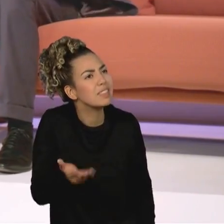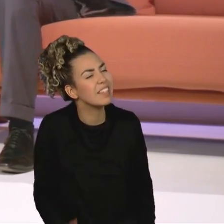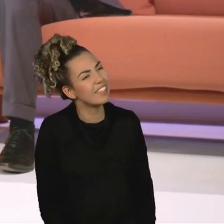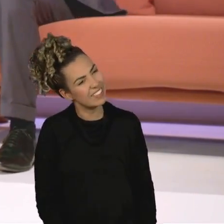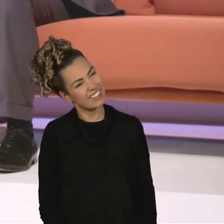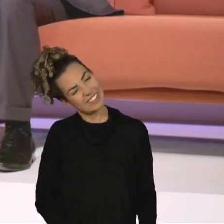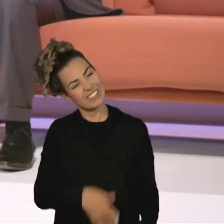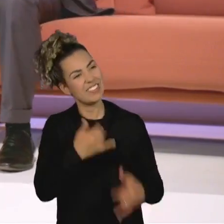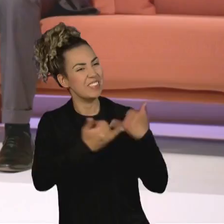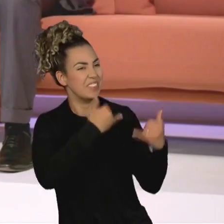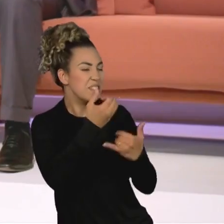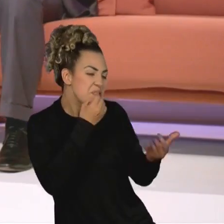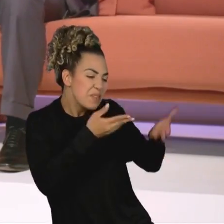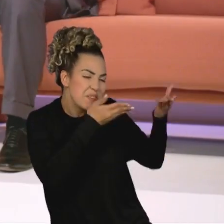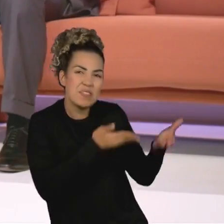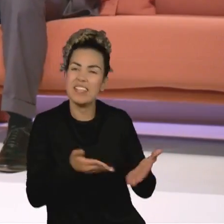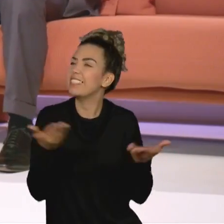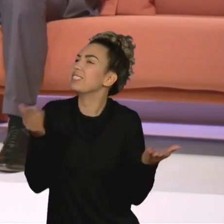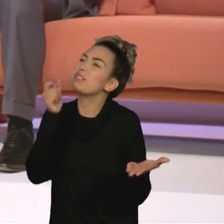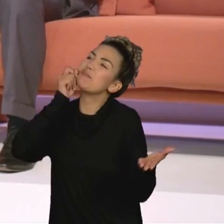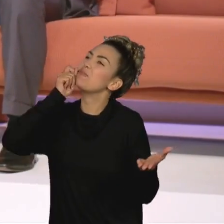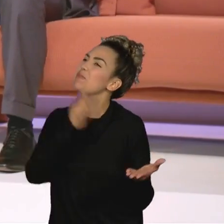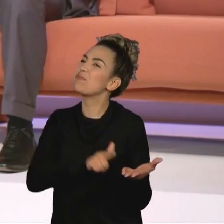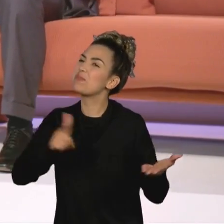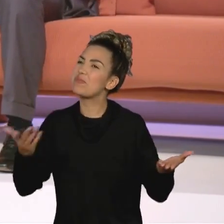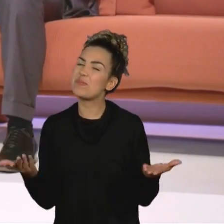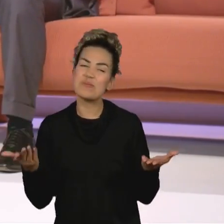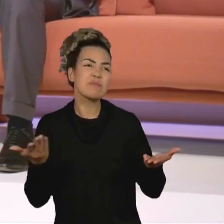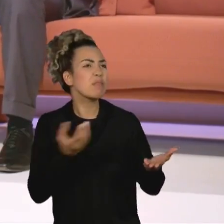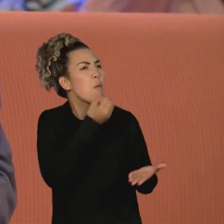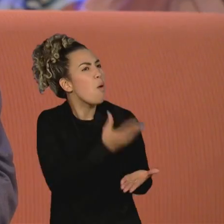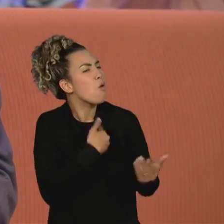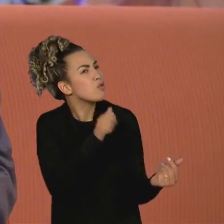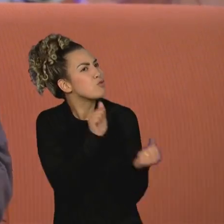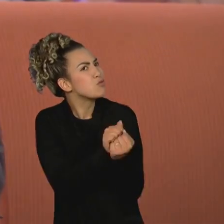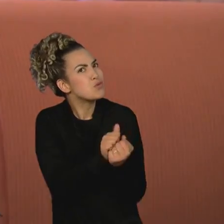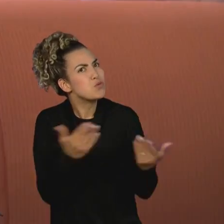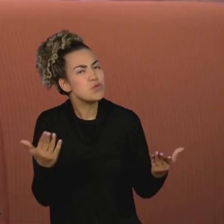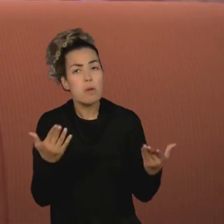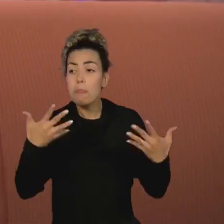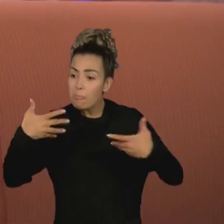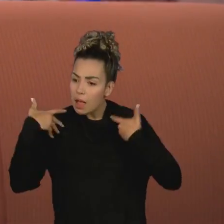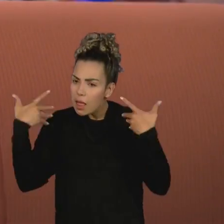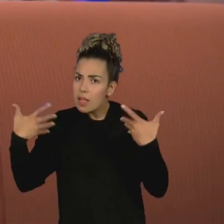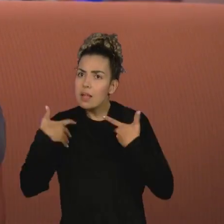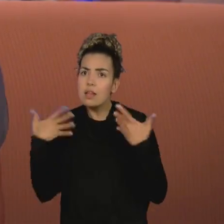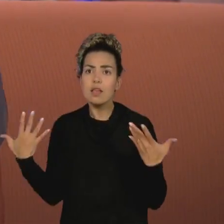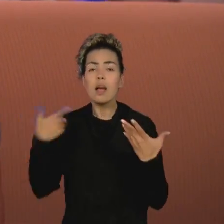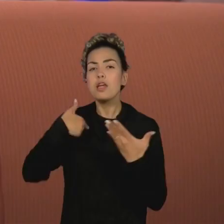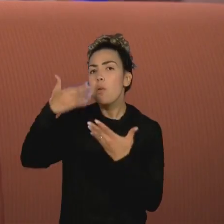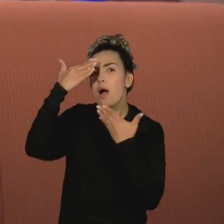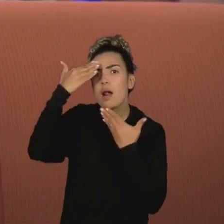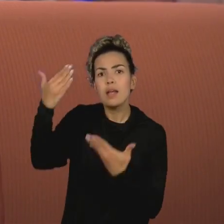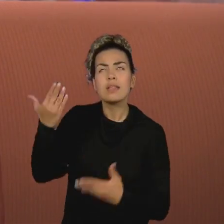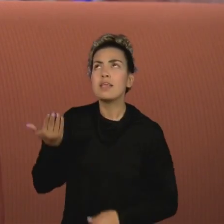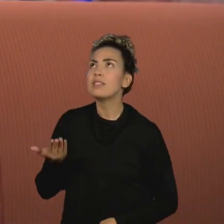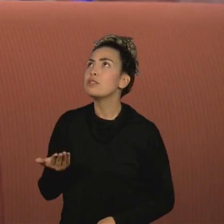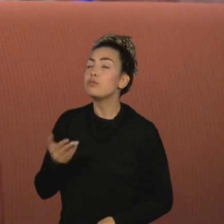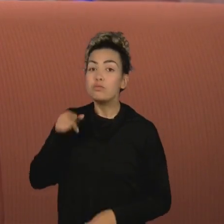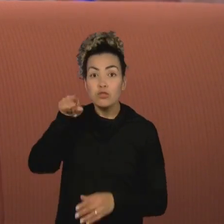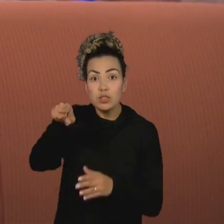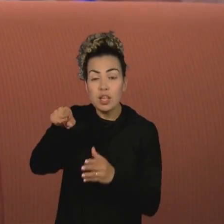amigo, seja muito bem-vindo. Poxa, que barato, Xalita. Tão legal estar com você aqui. Uma alegria muito grande e te agradeço imensamente que você começou falando